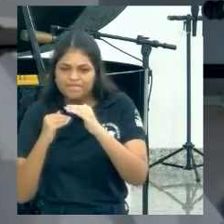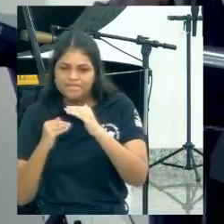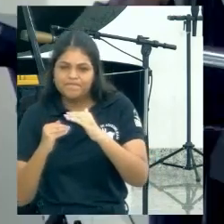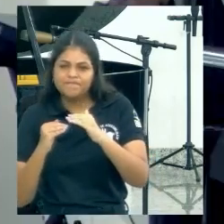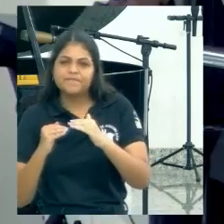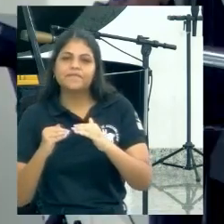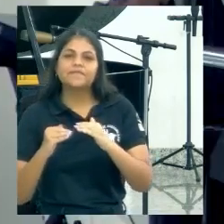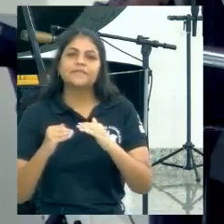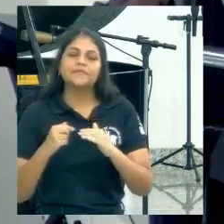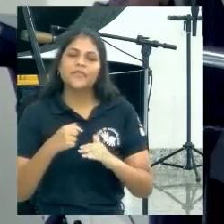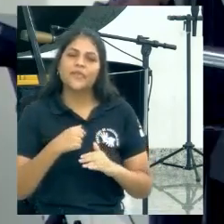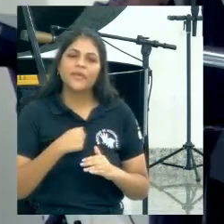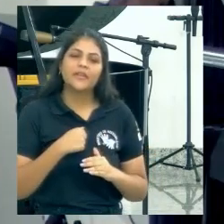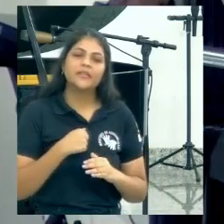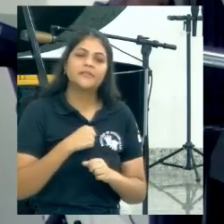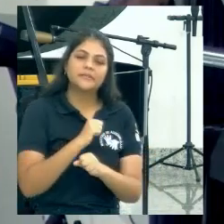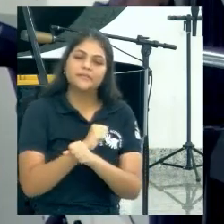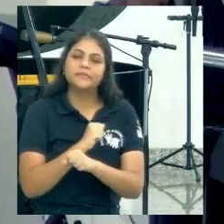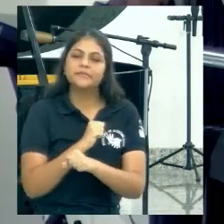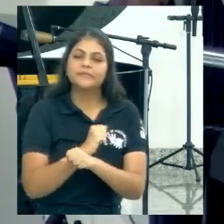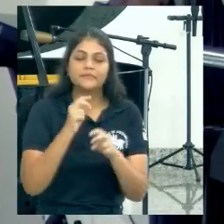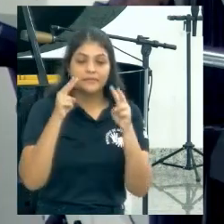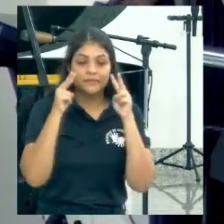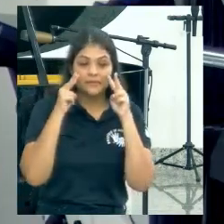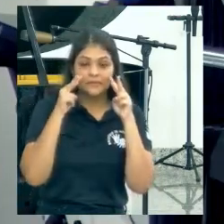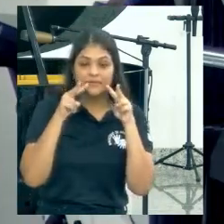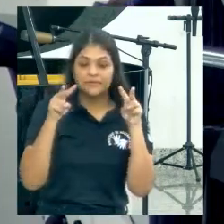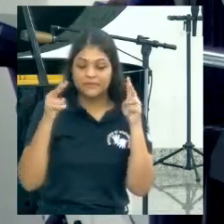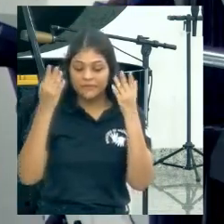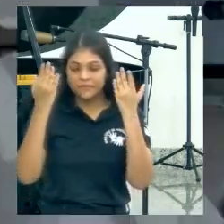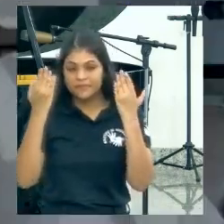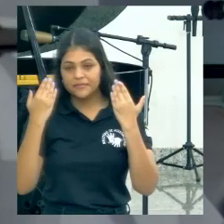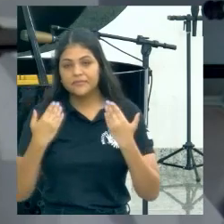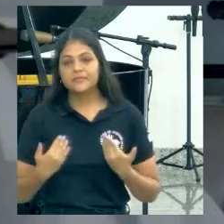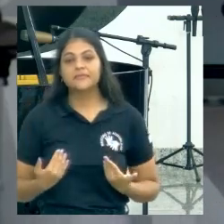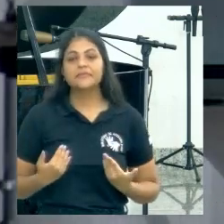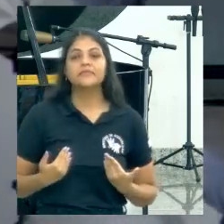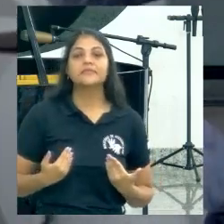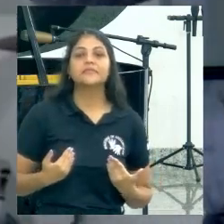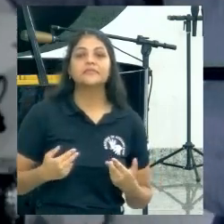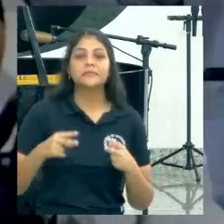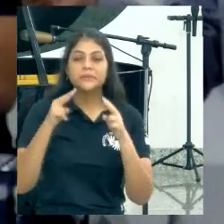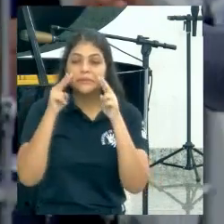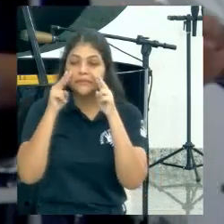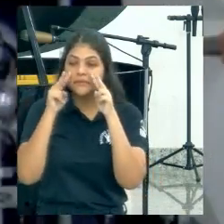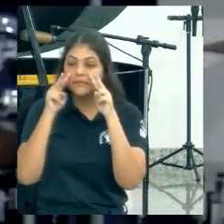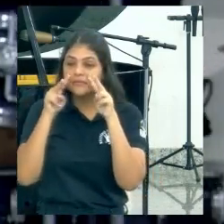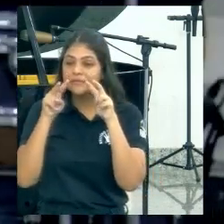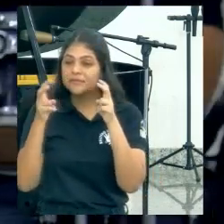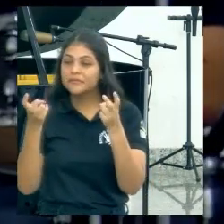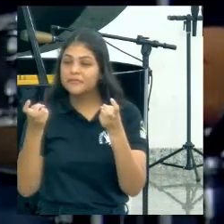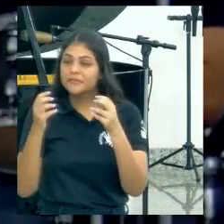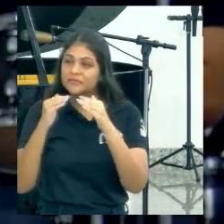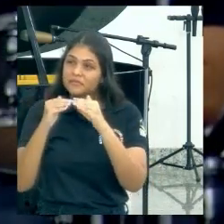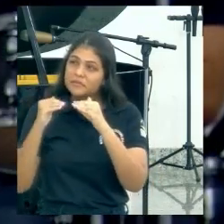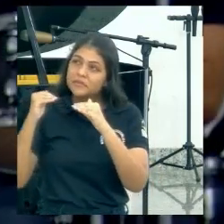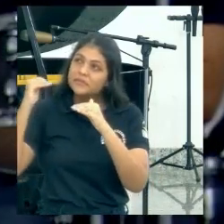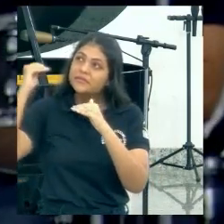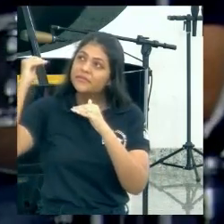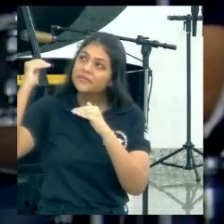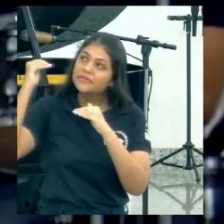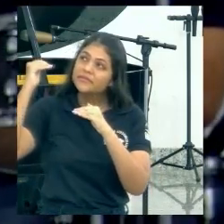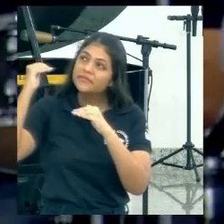olha, eu parei de avaliar a mim mesmo a partir desta visão, a partir disso que é tão,